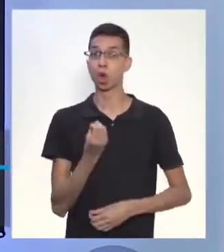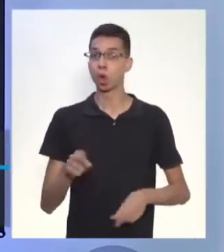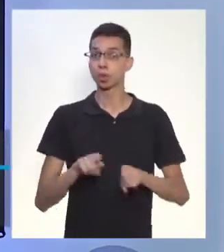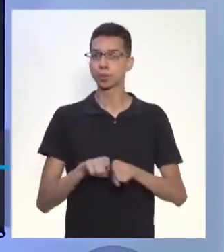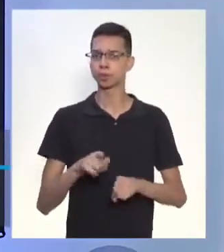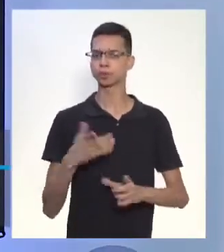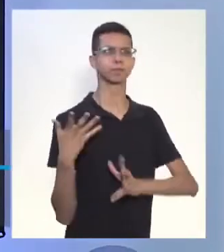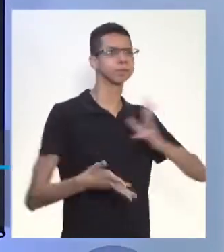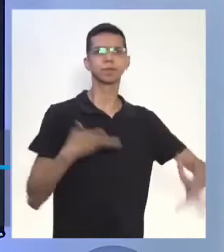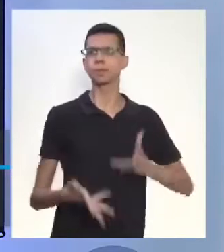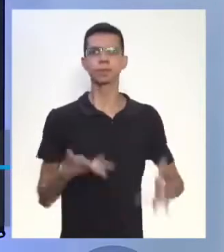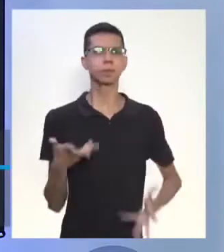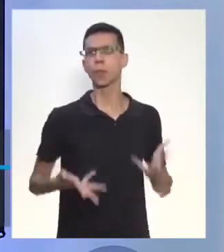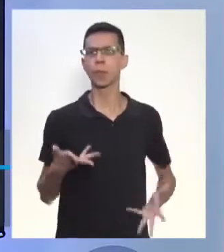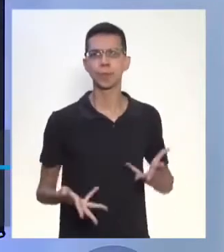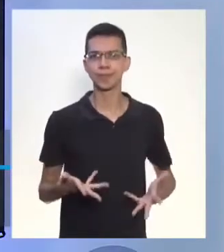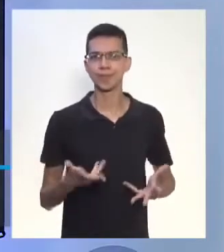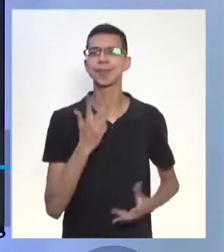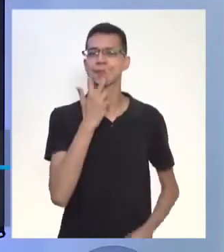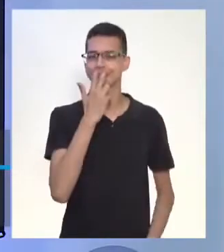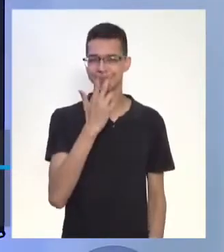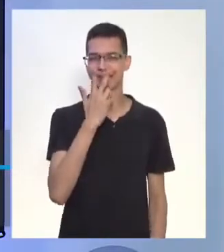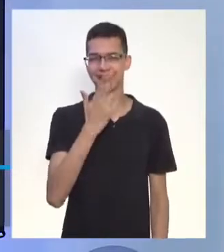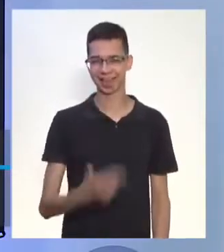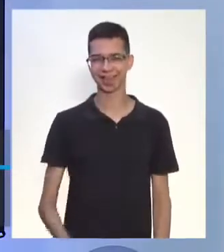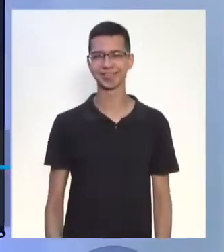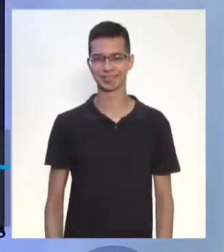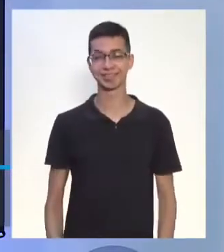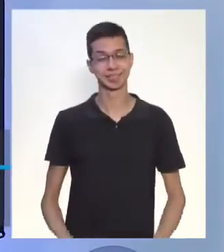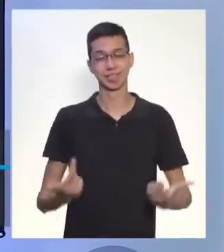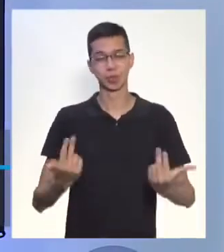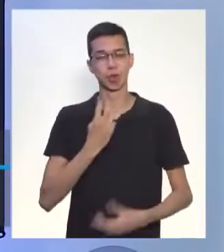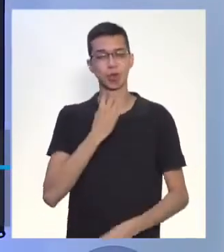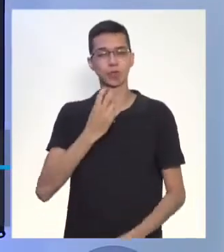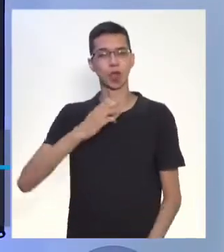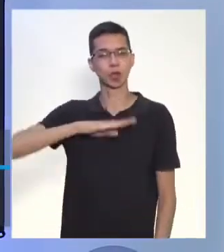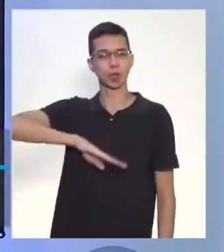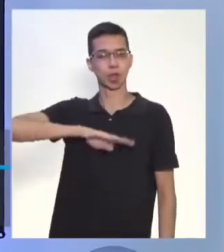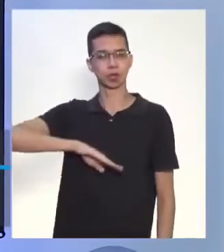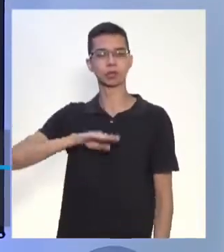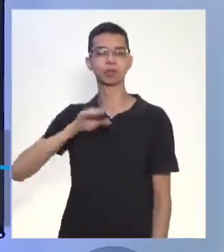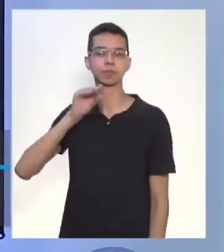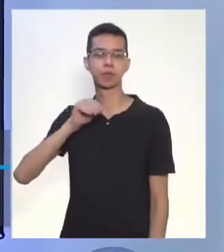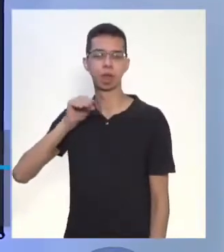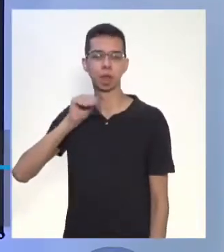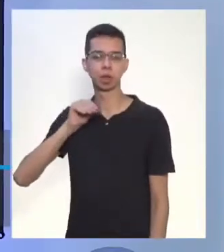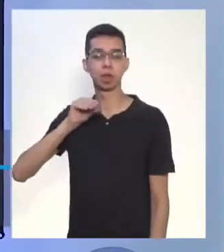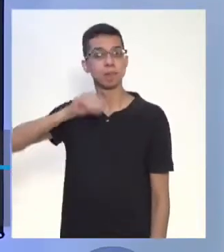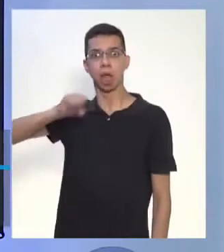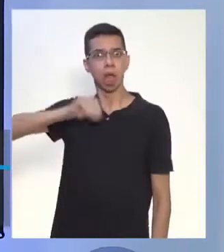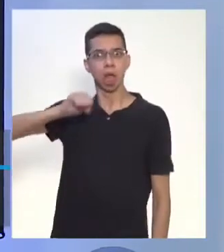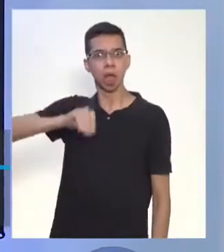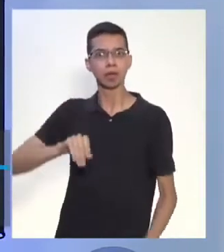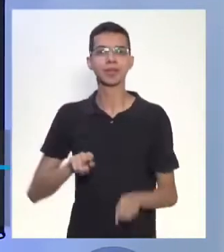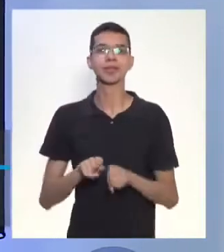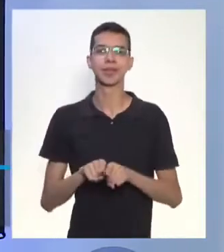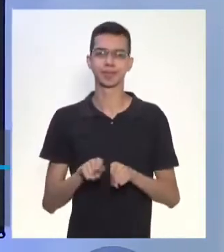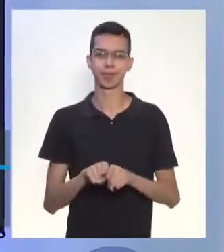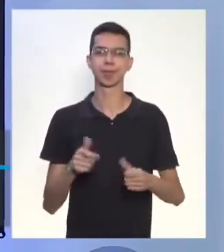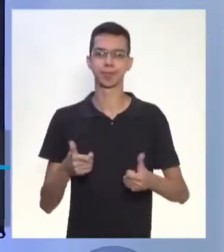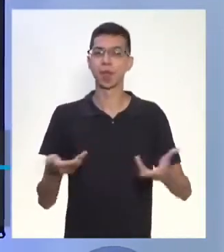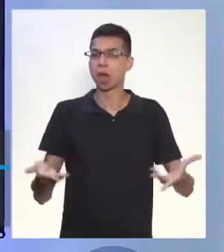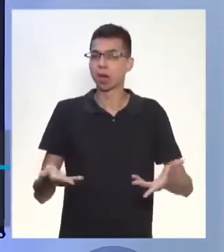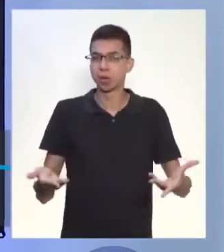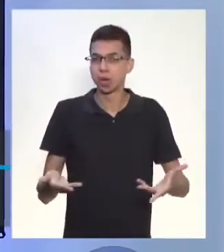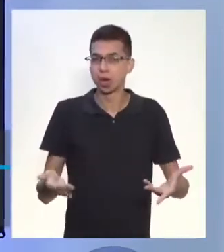situações, nós sabemos que agora, principalmente nesse momento de isolamento, distanciamento social, nós estamos recebendo muitas notícias